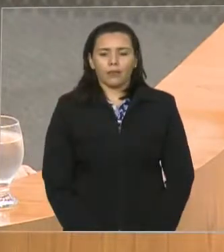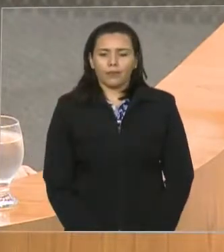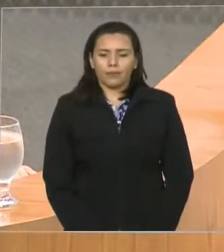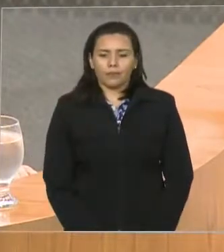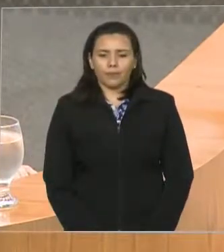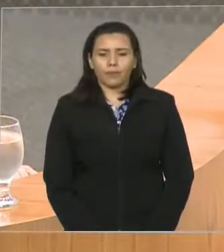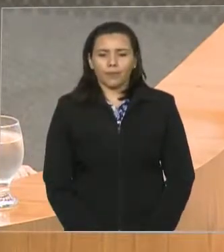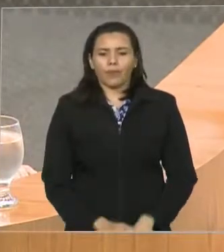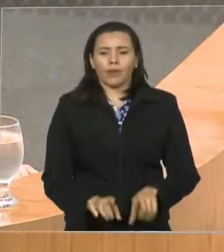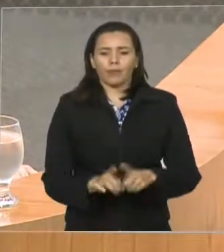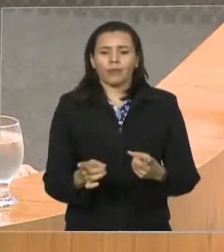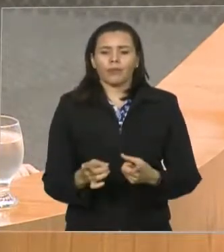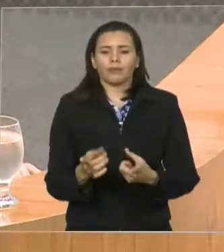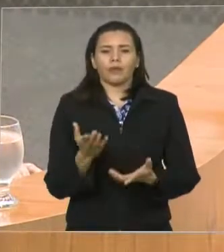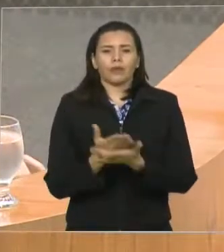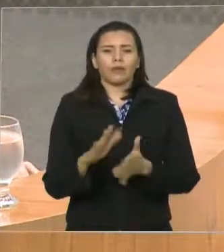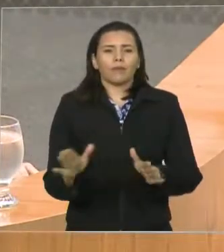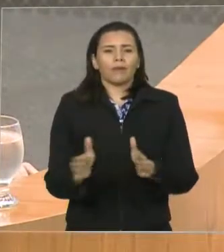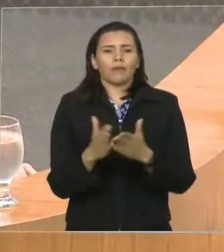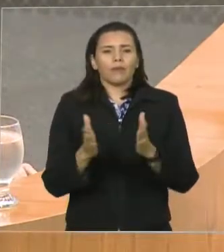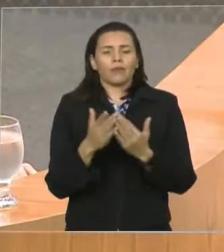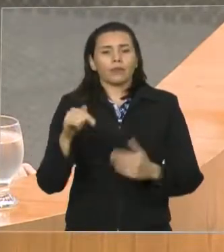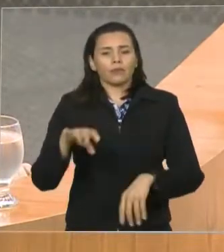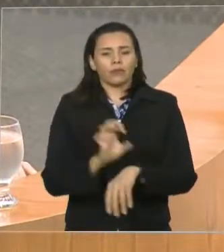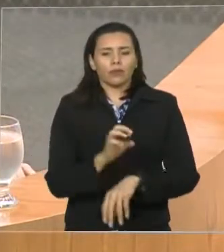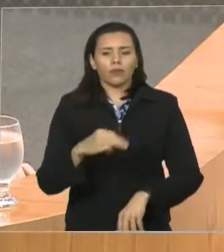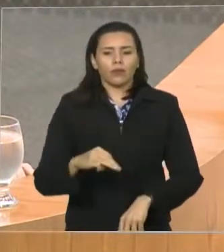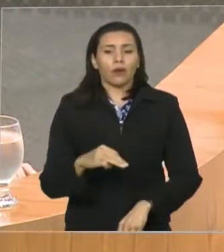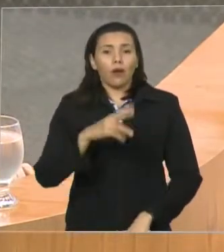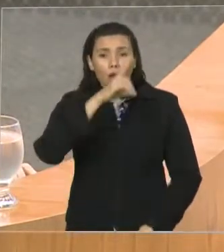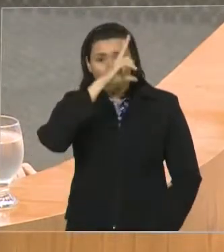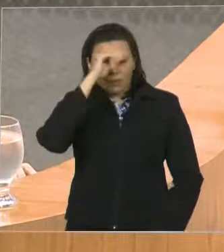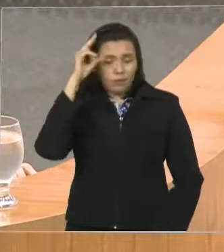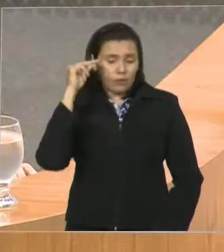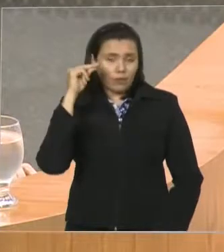Maranhão, tanto o governador Flávio Dino como o prefeito Edivaldo Holanda Júnior